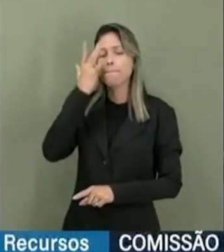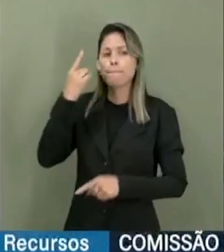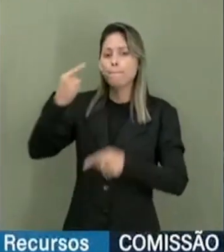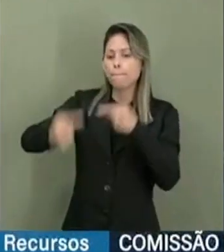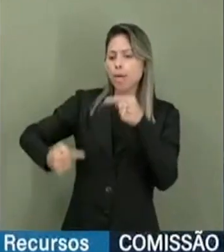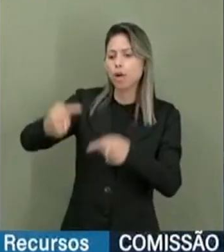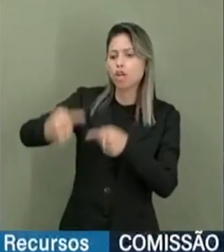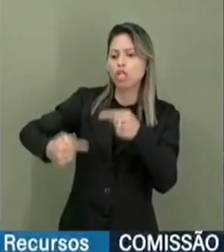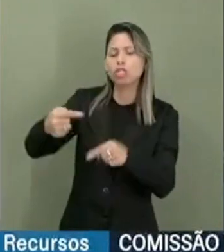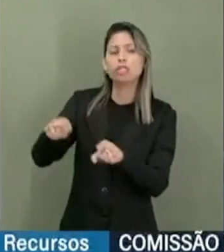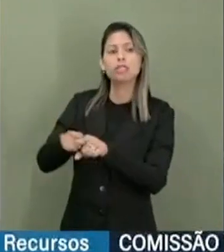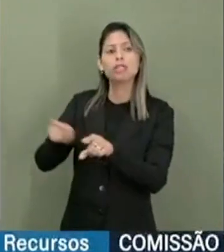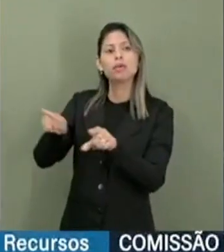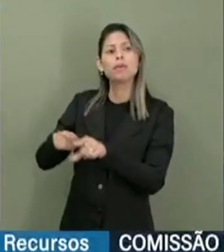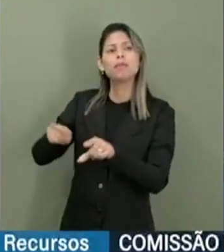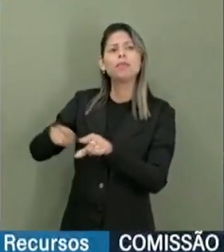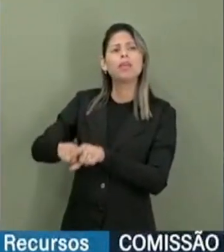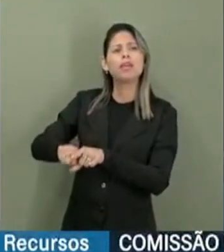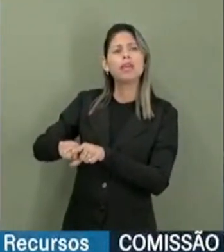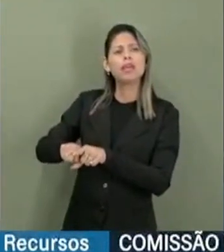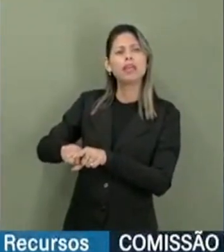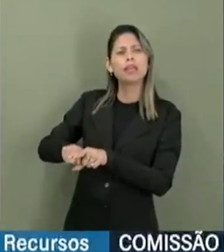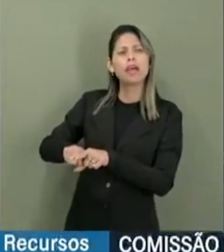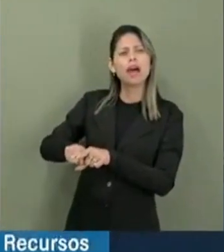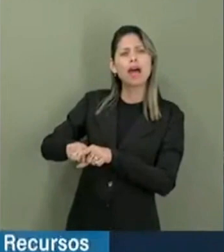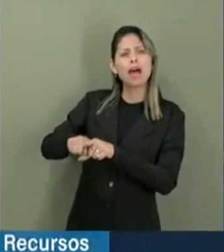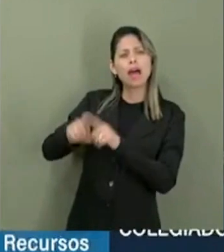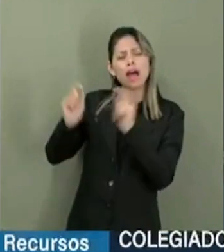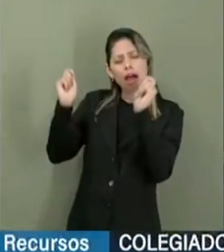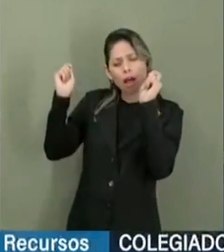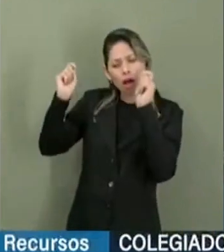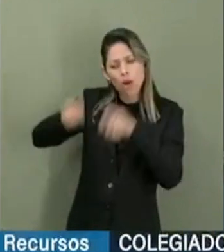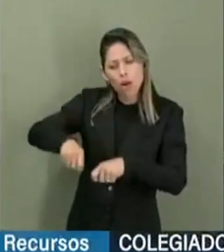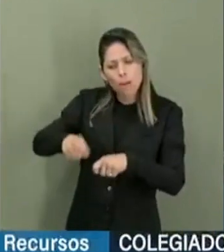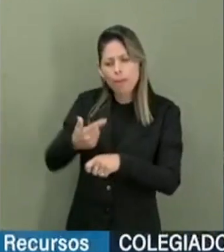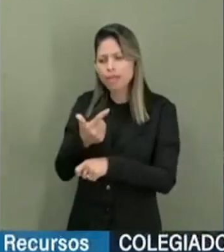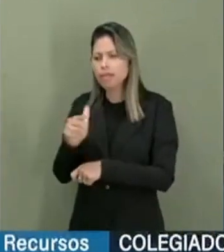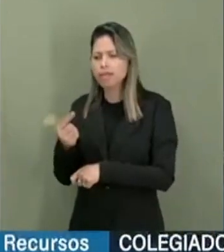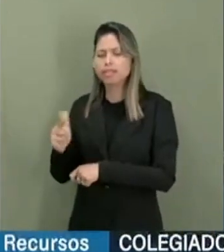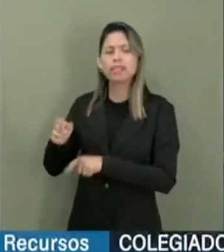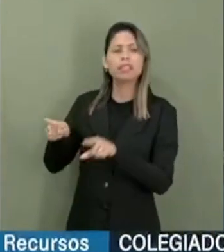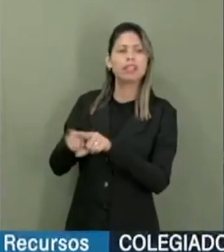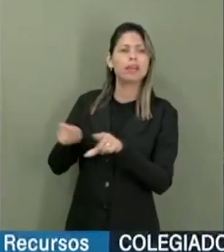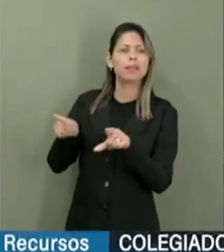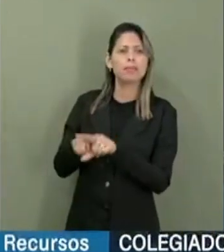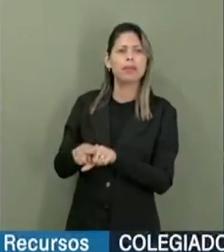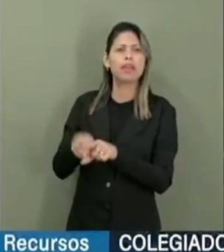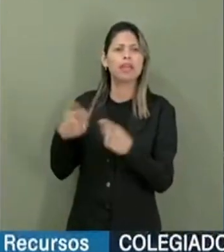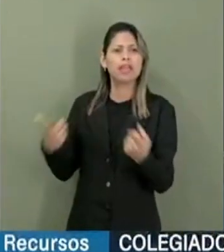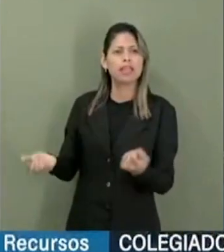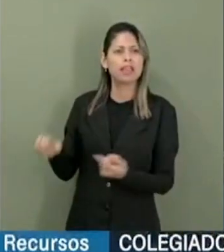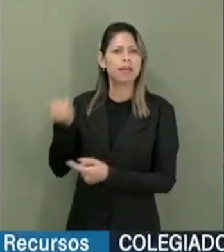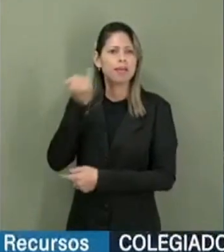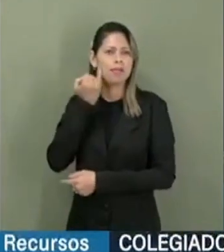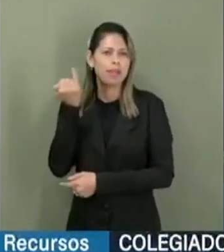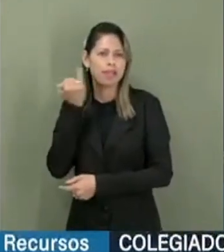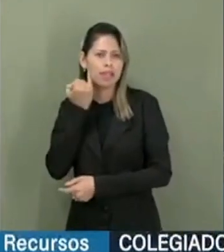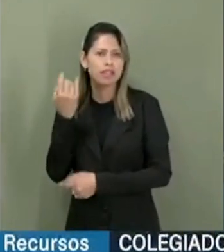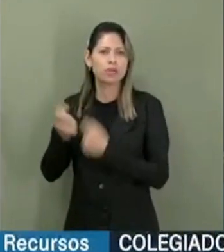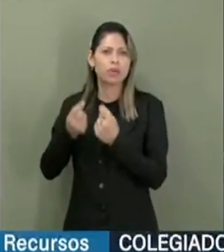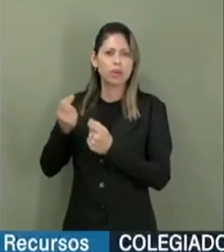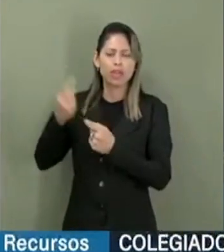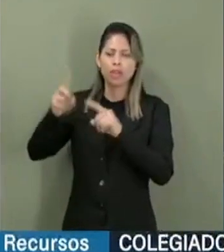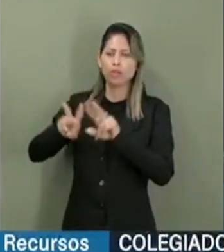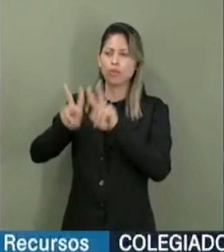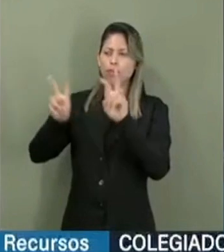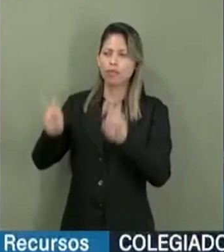na ignorância na incompetência no desleixo e na preguiça no trato dos